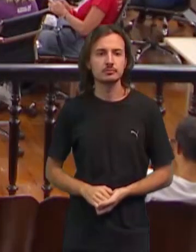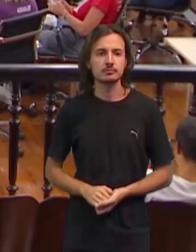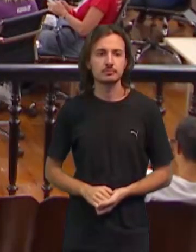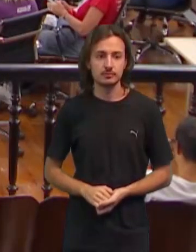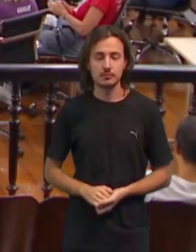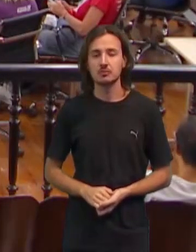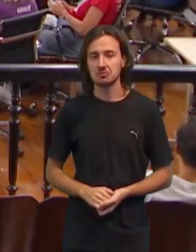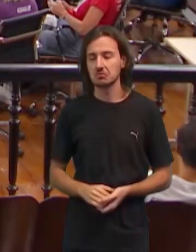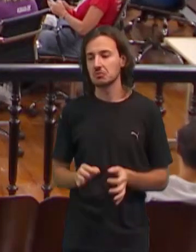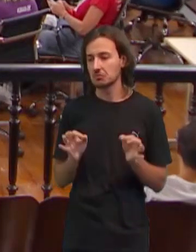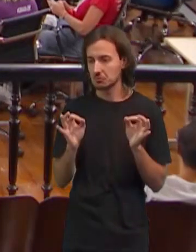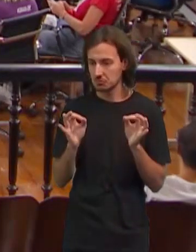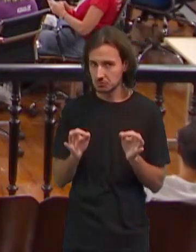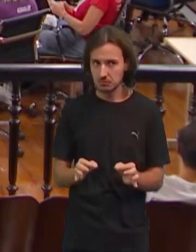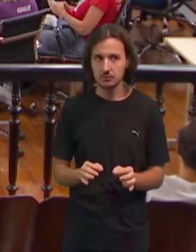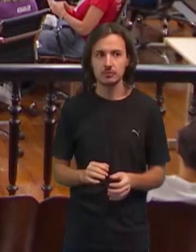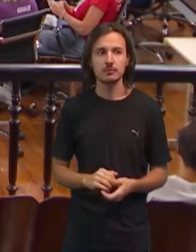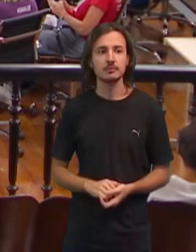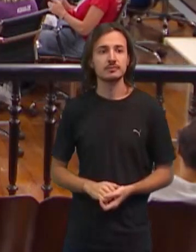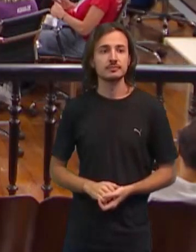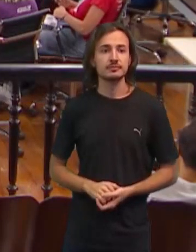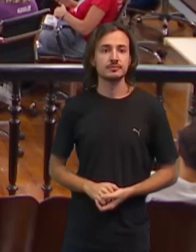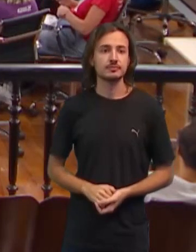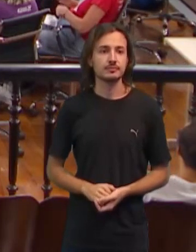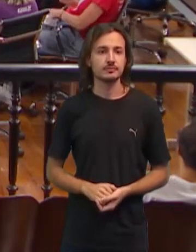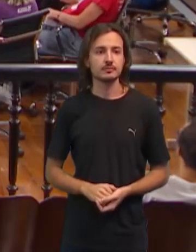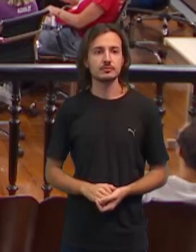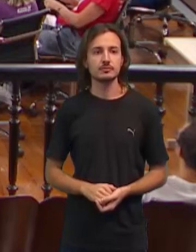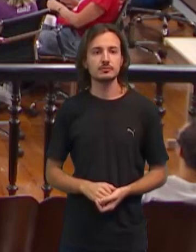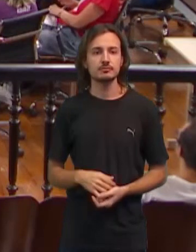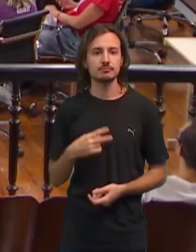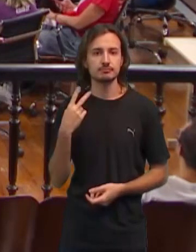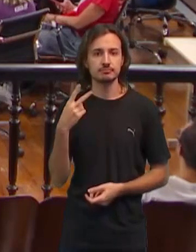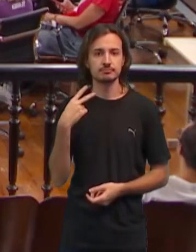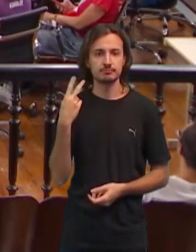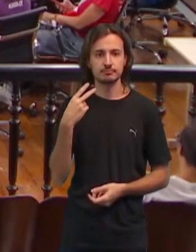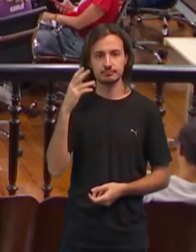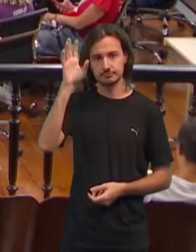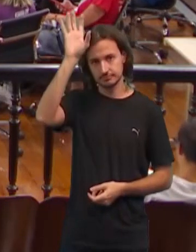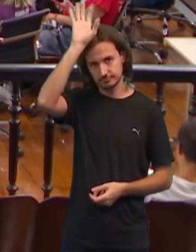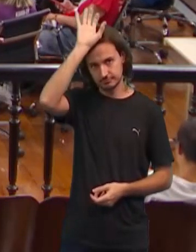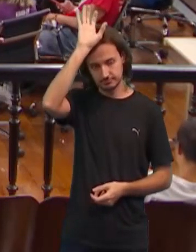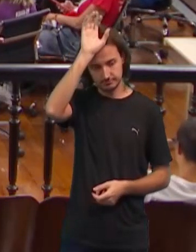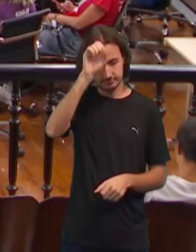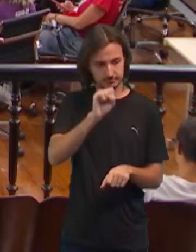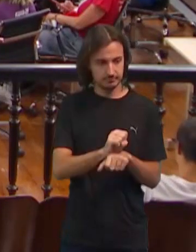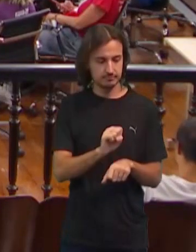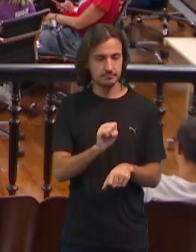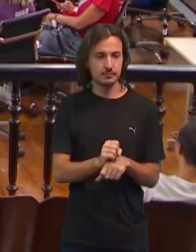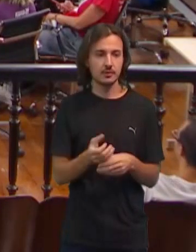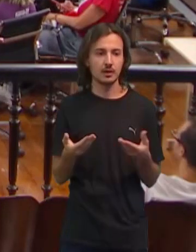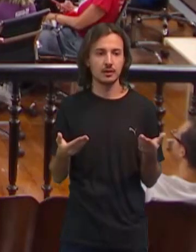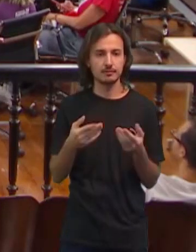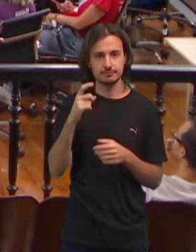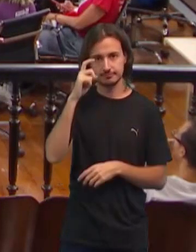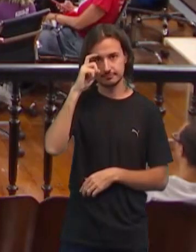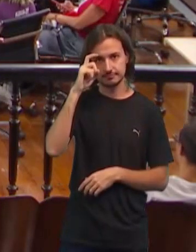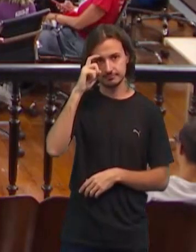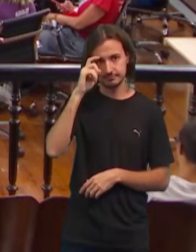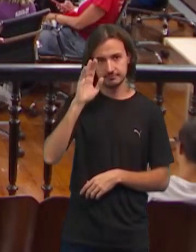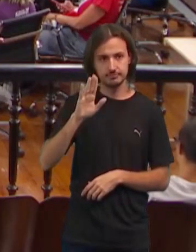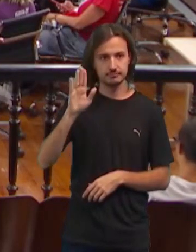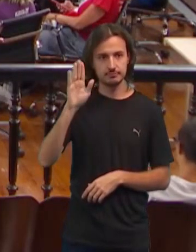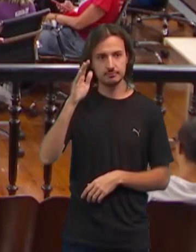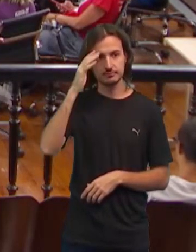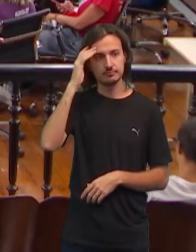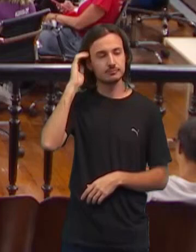posicionamento. Para fazer o... Só um minutinho, vereador Wagner, por gentileza. Pela ordem, vereador Juraci Schaefer. Senhor presidente,